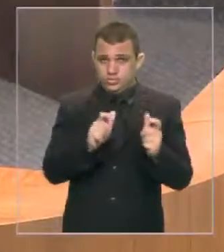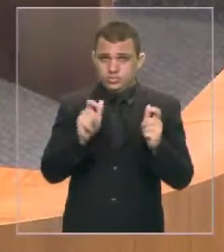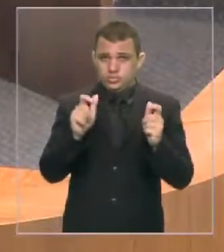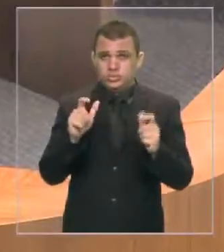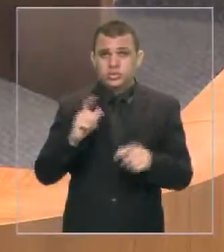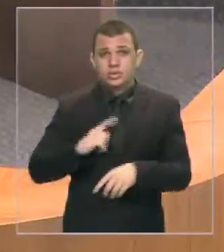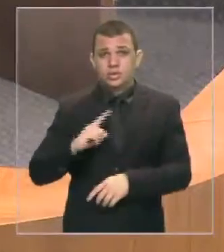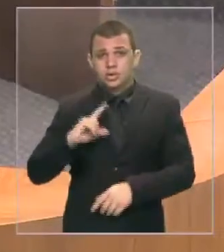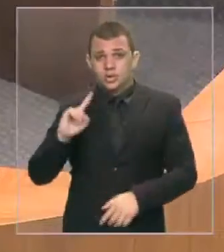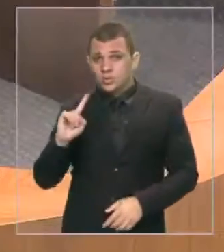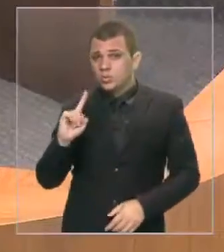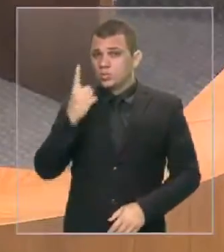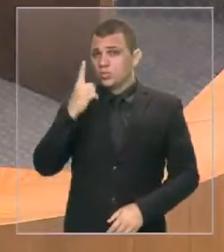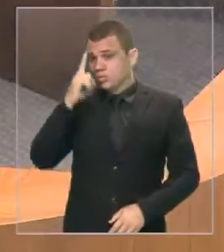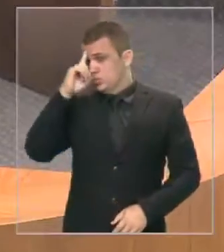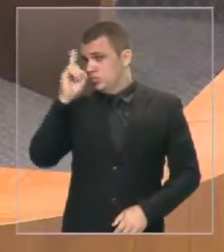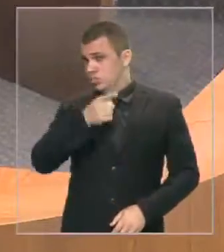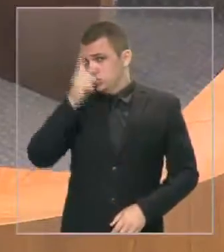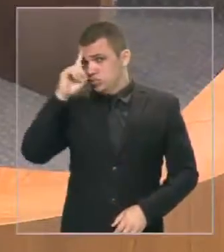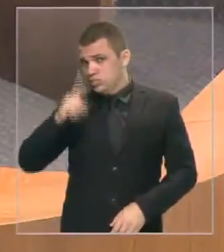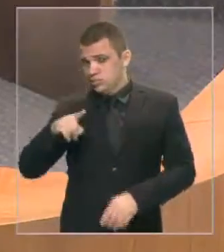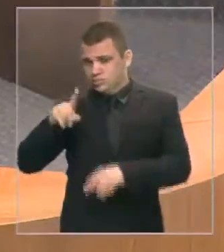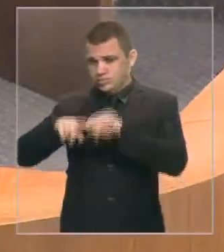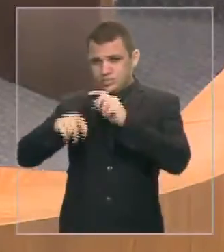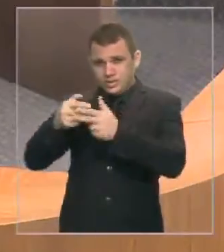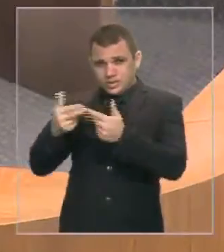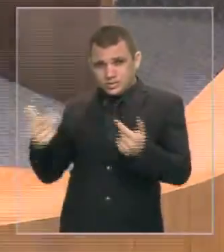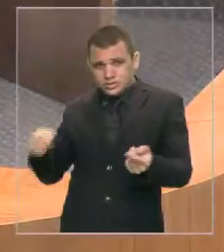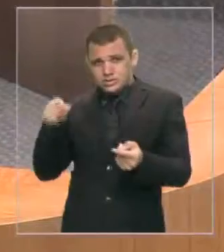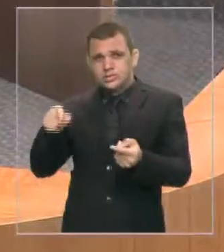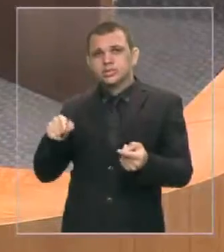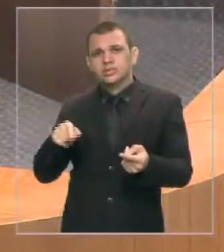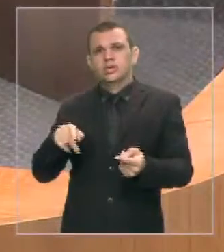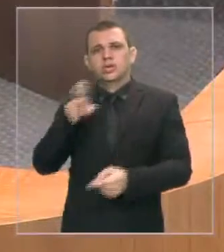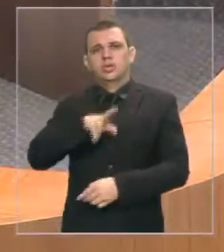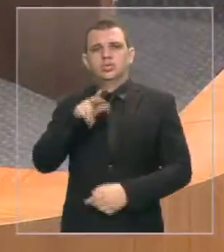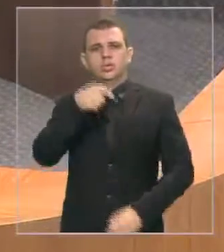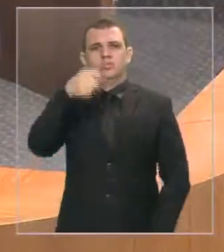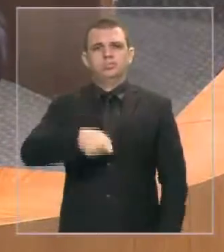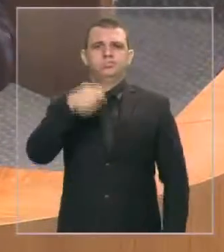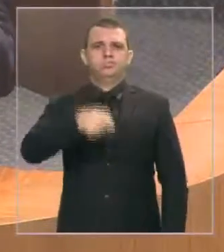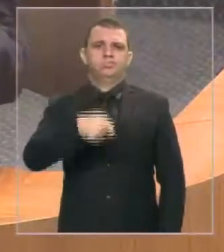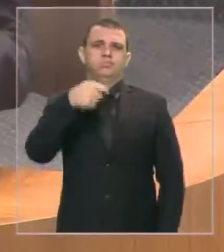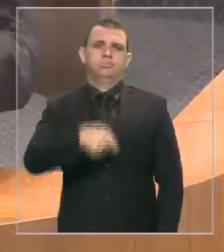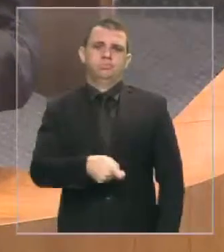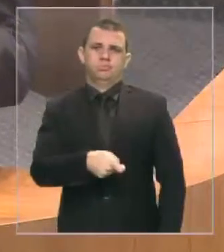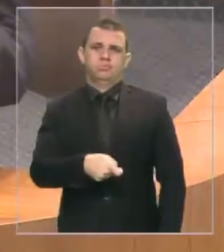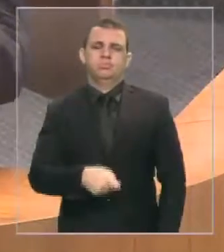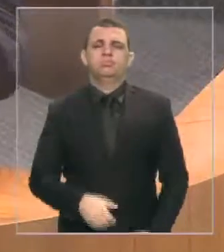monocráticos sejam manejados ditatorialmente,